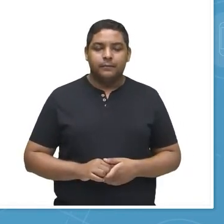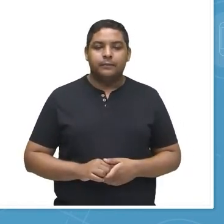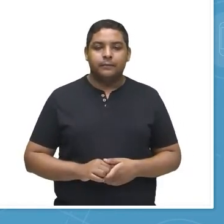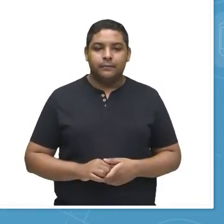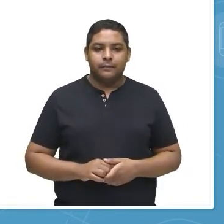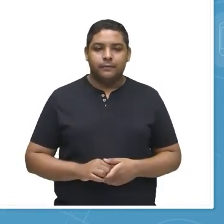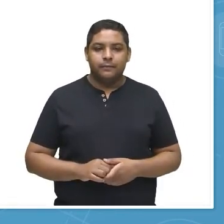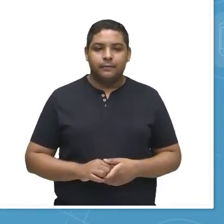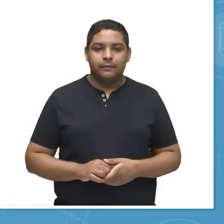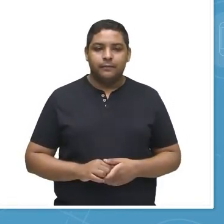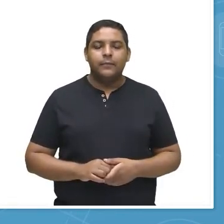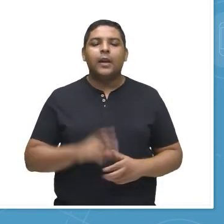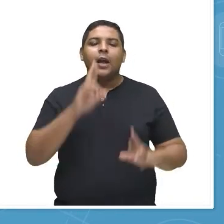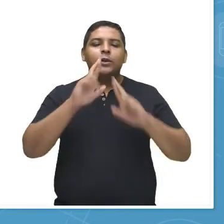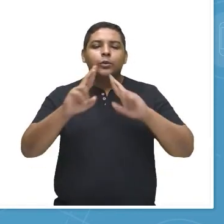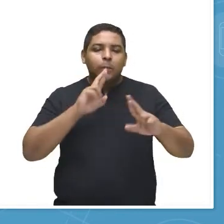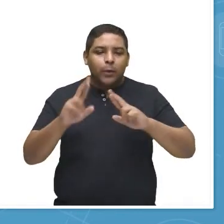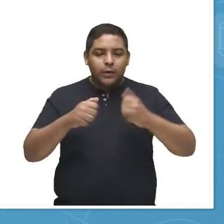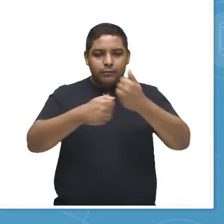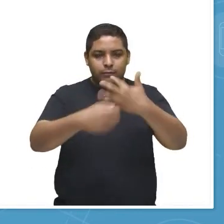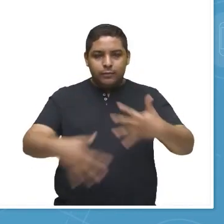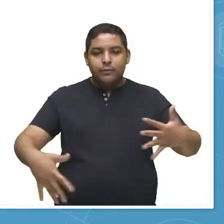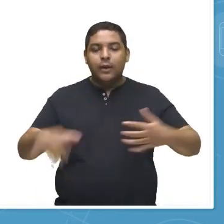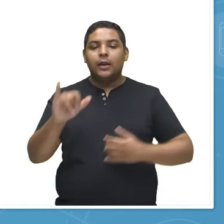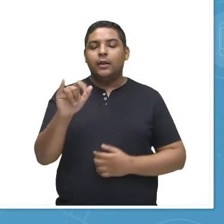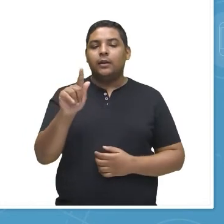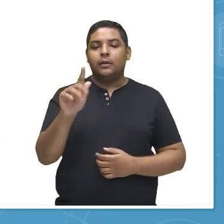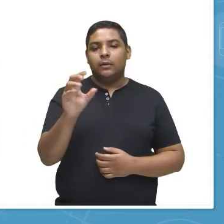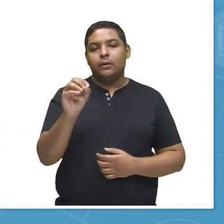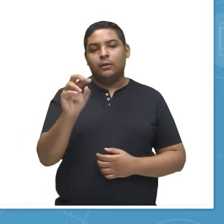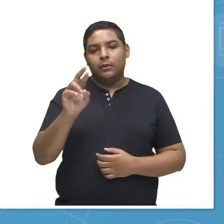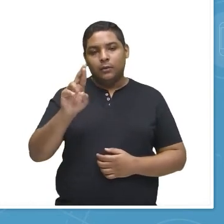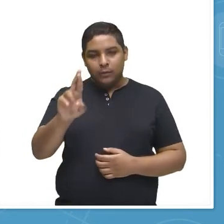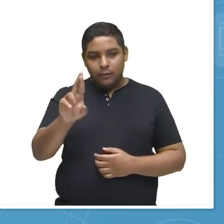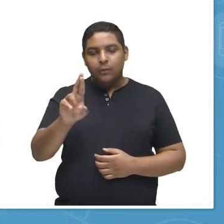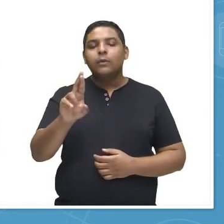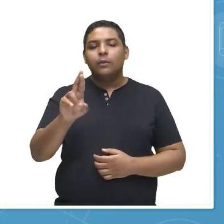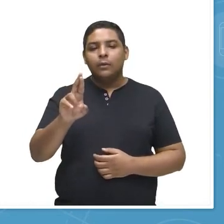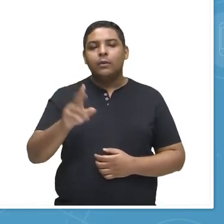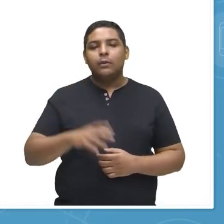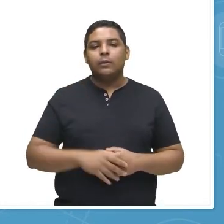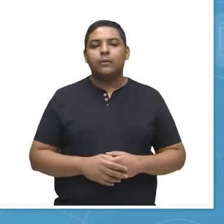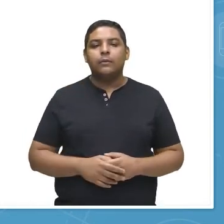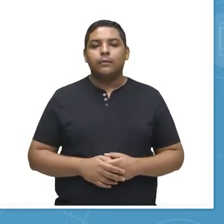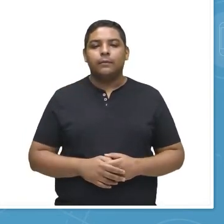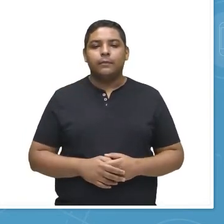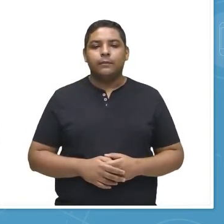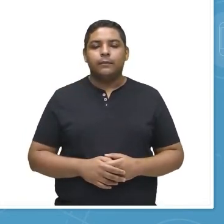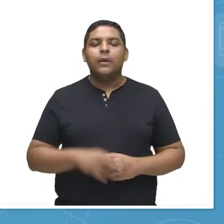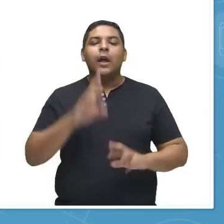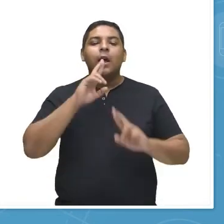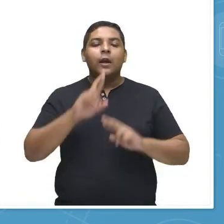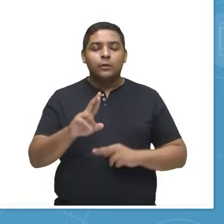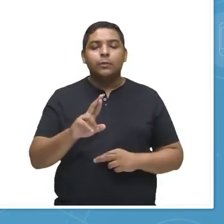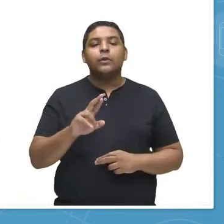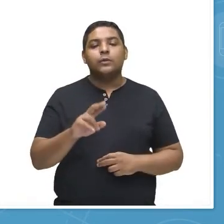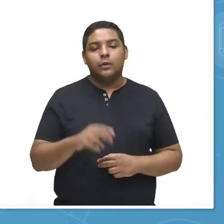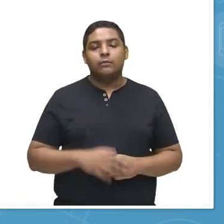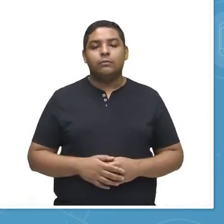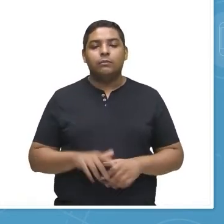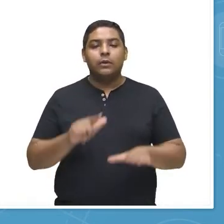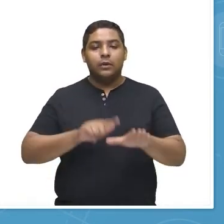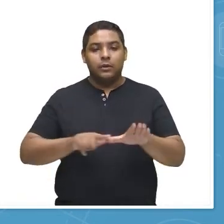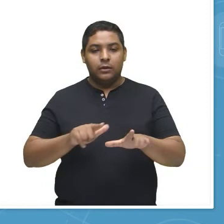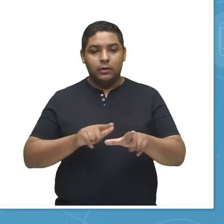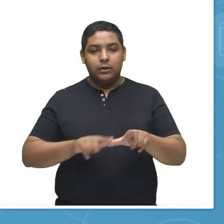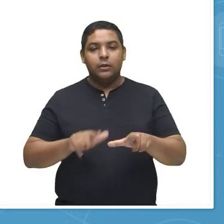galera respondendo. O Igor da Silva, da Escola Estadual Paula Francinetti, respondeu letra C na primeira.